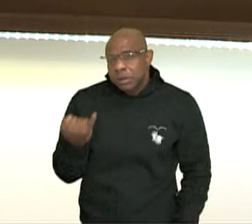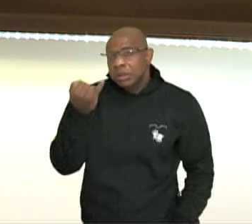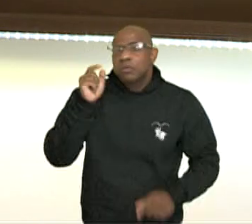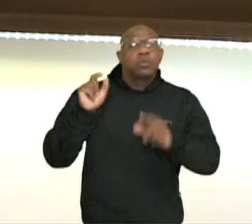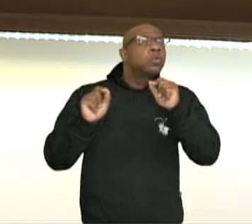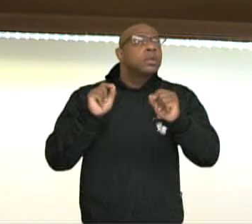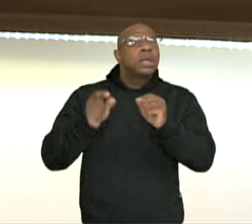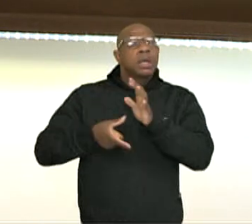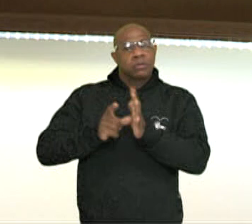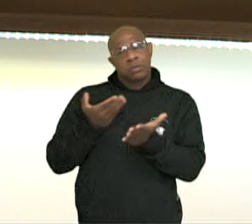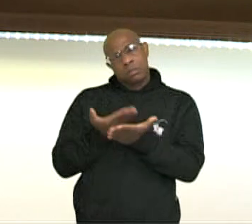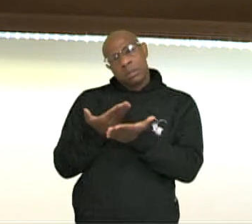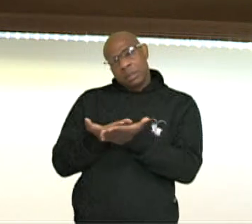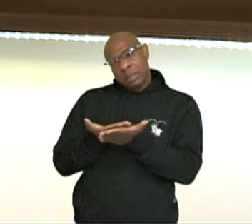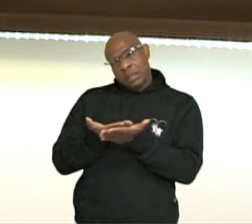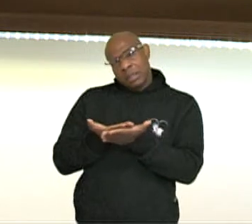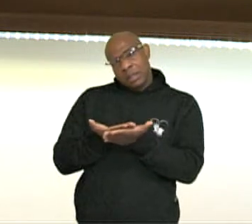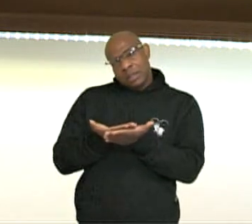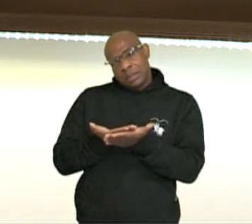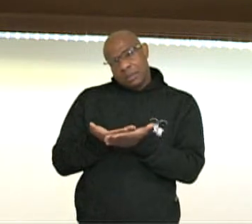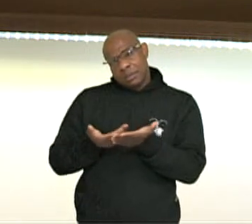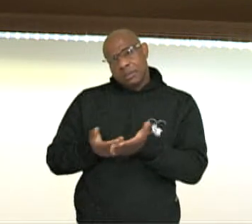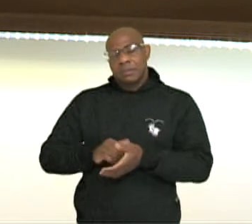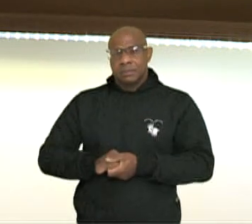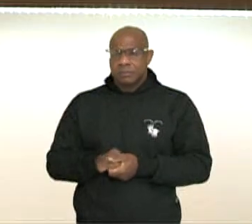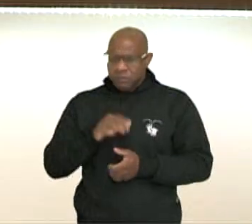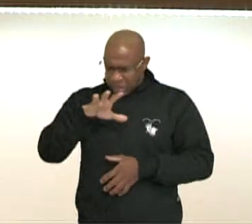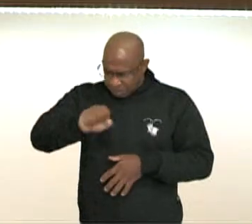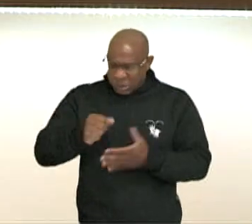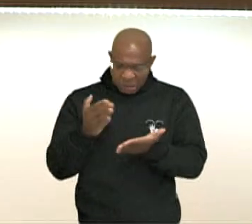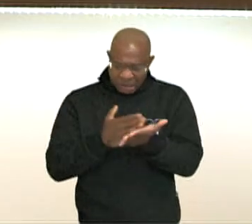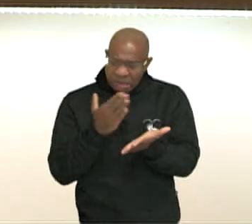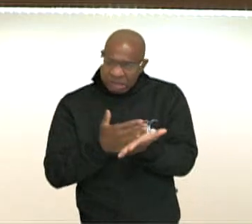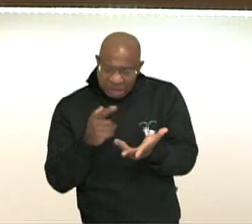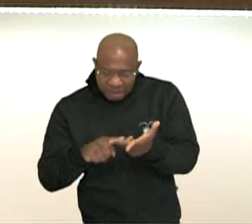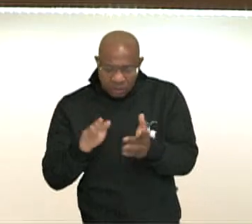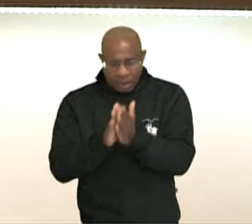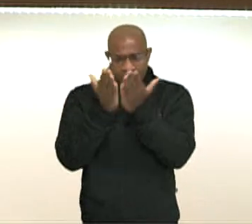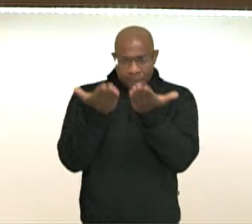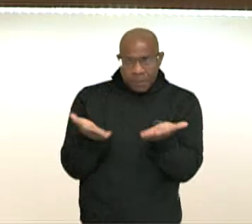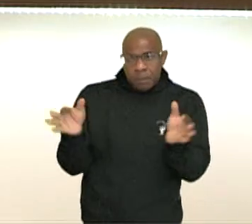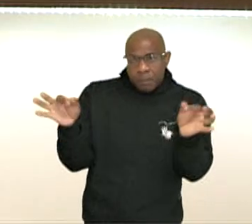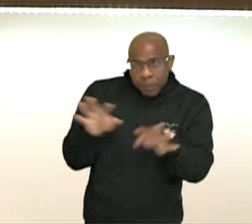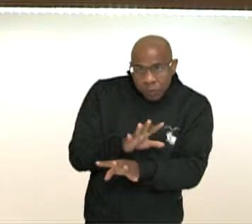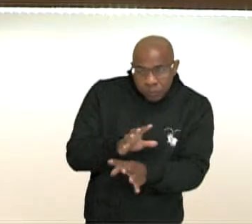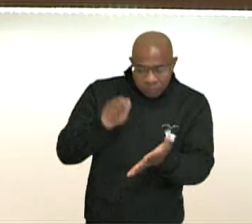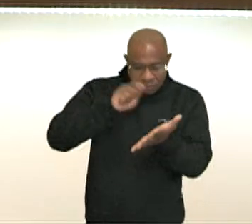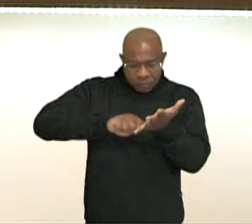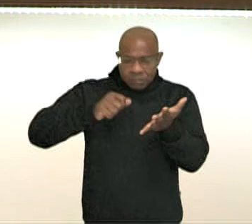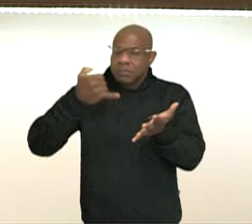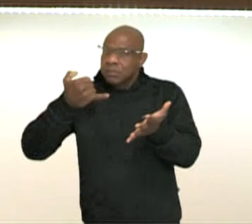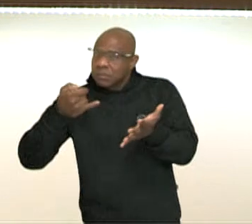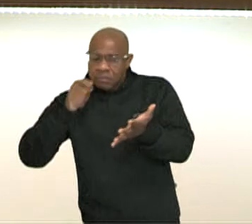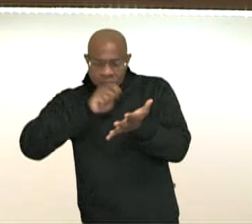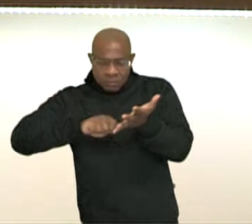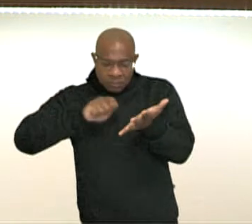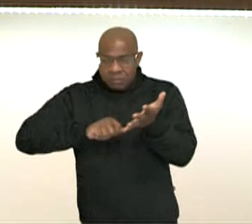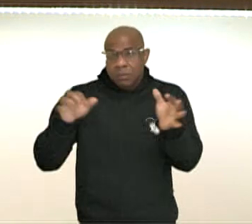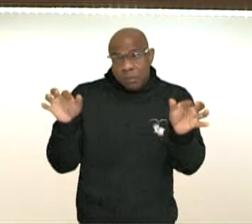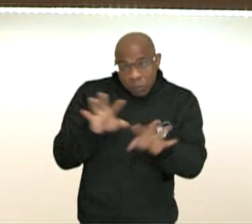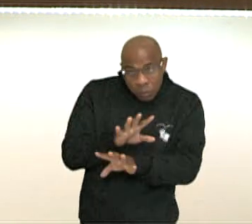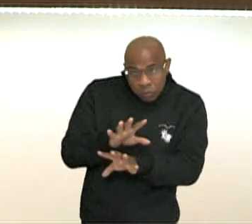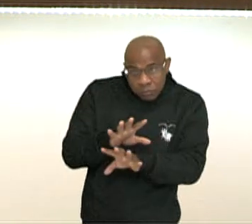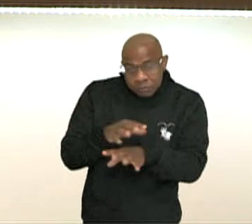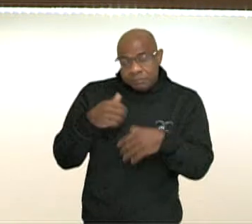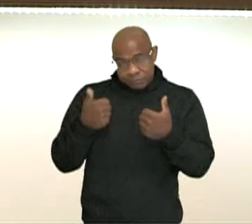de começarmos a nossa aula. Primeiro, já pegou o teu caderno aí? Abriu o caderno, caneta, lápis na mão, postos aí já para